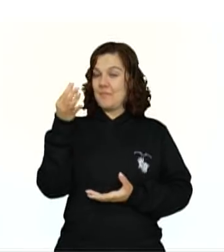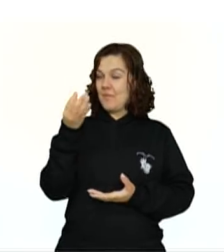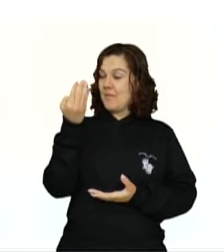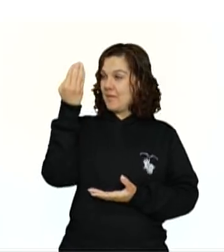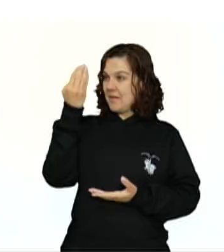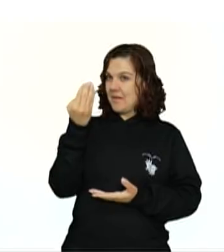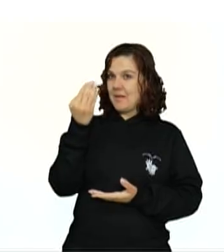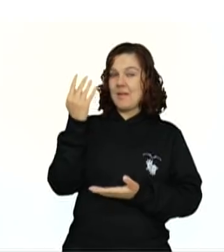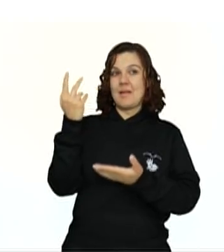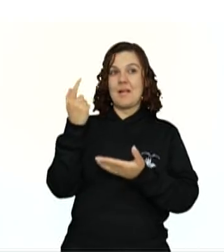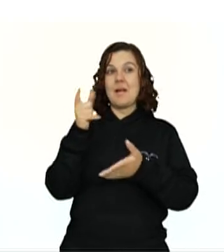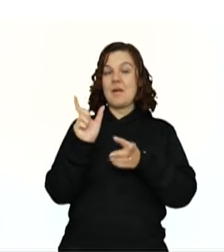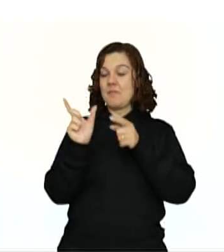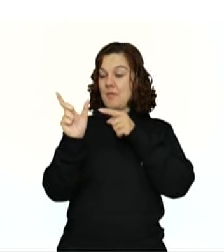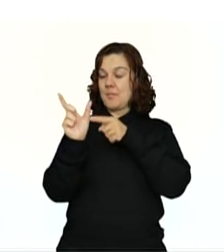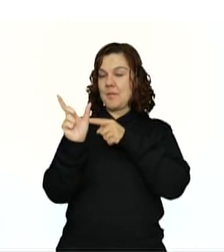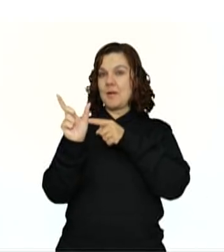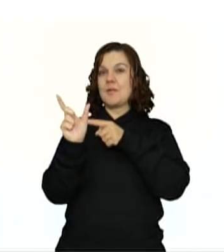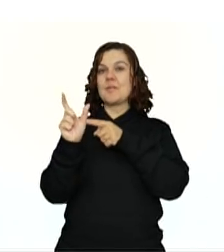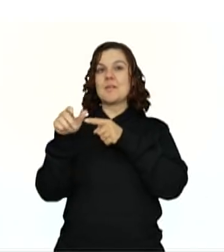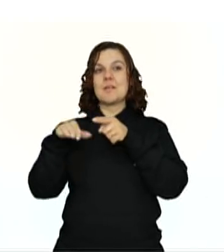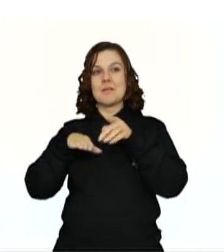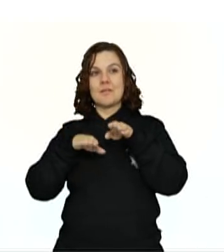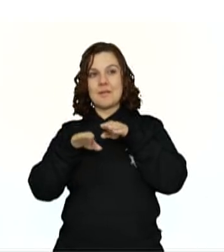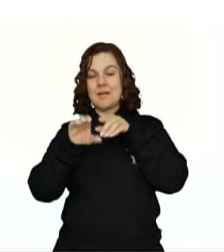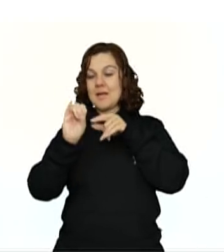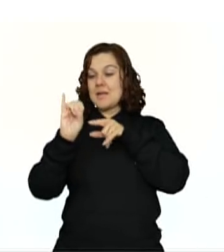Correção é a palavra